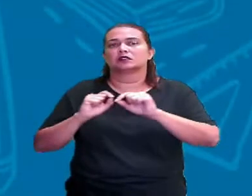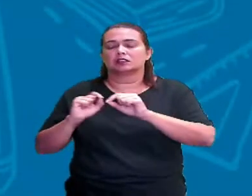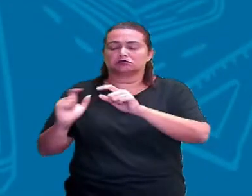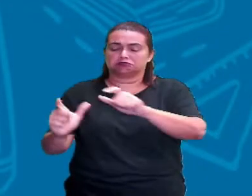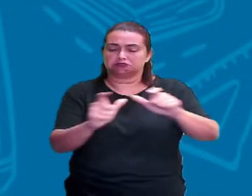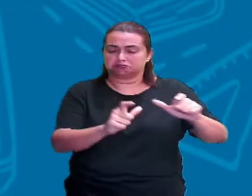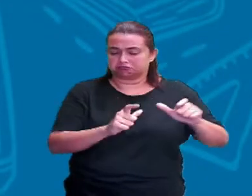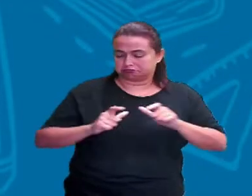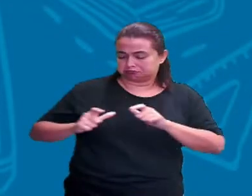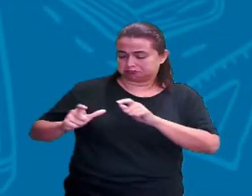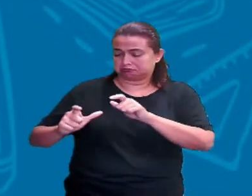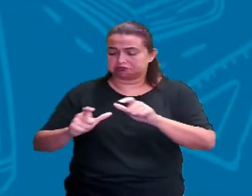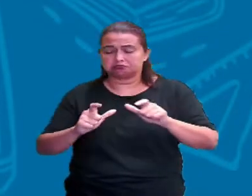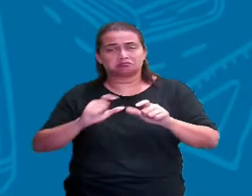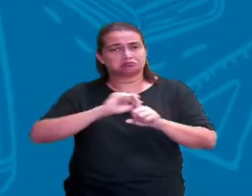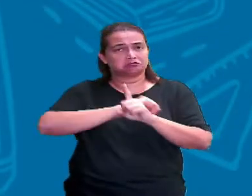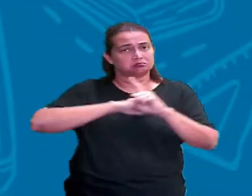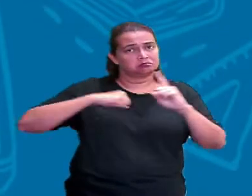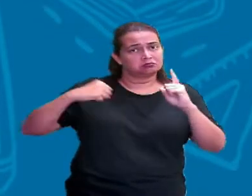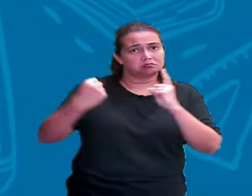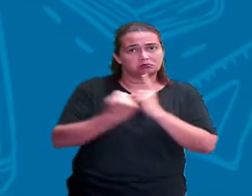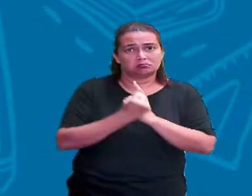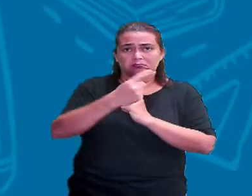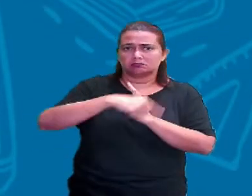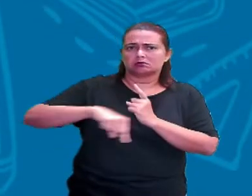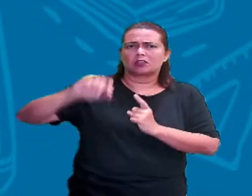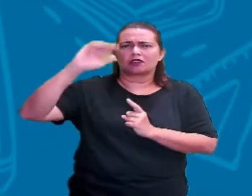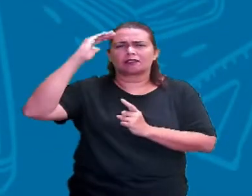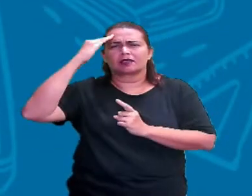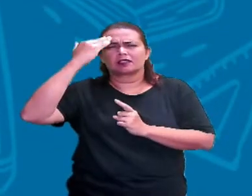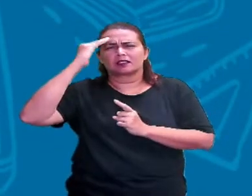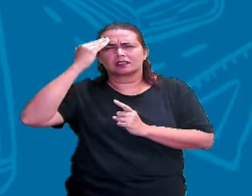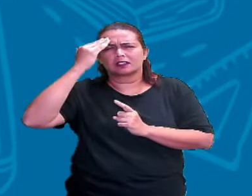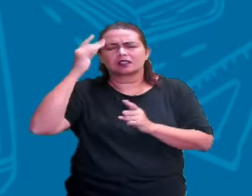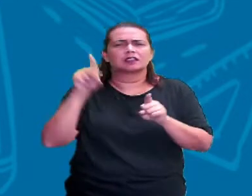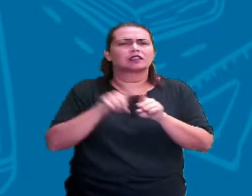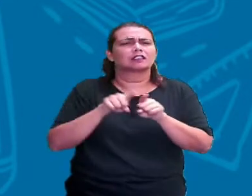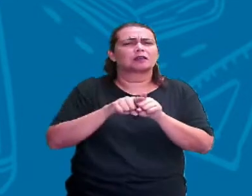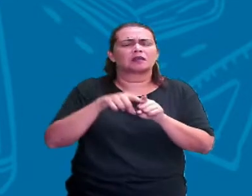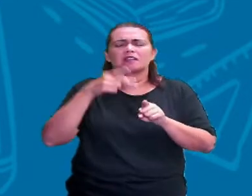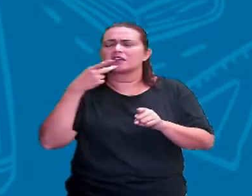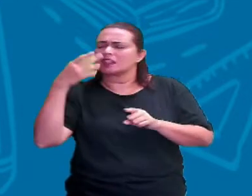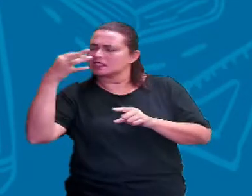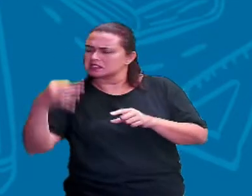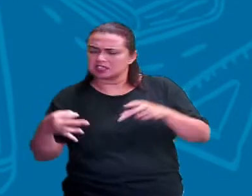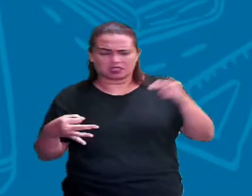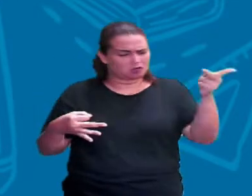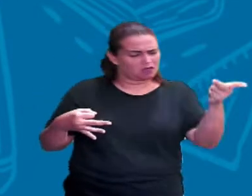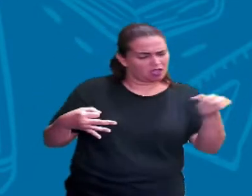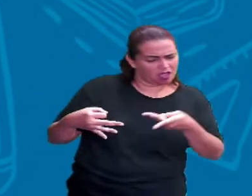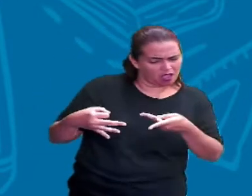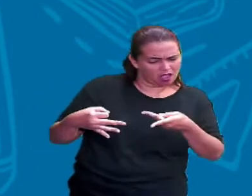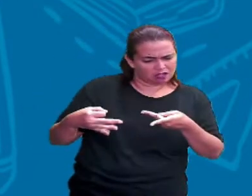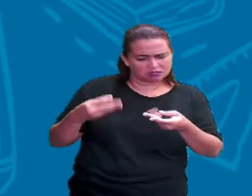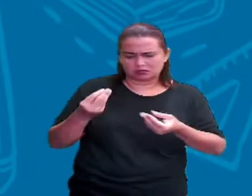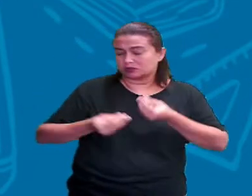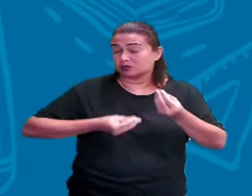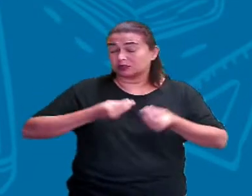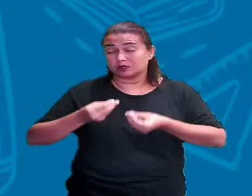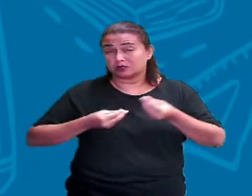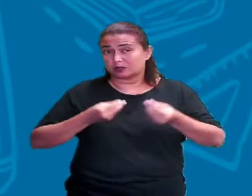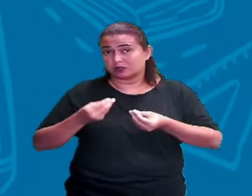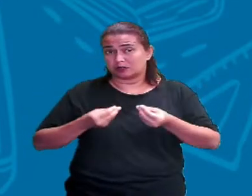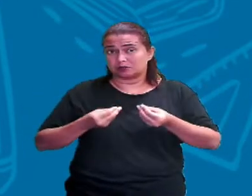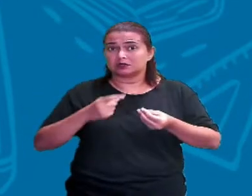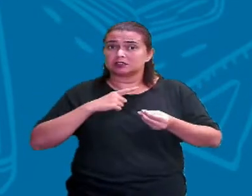manifestações de preconceito linguístico, né? Analisar aplicações de língua padrão e não padrão e relacionar o emprego